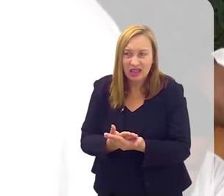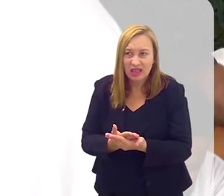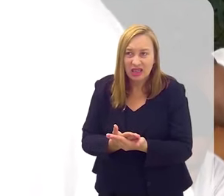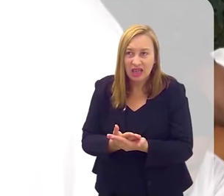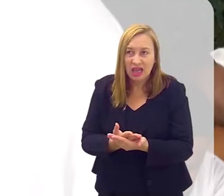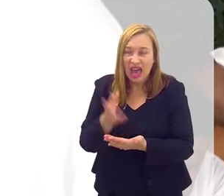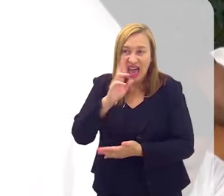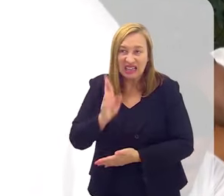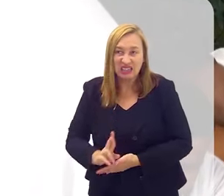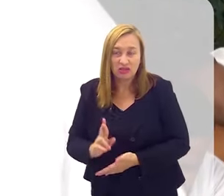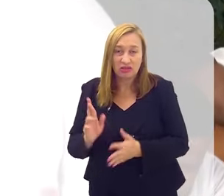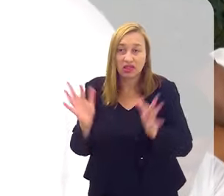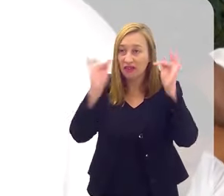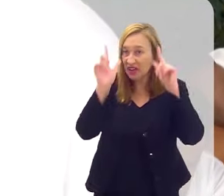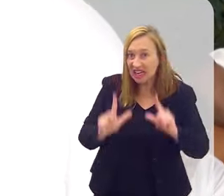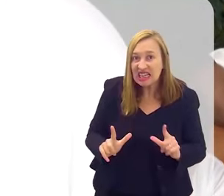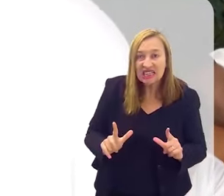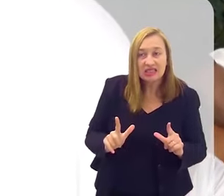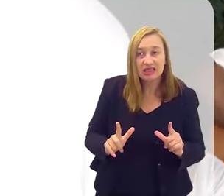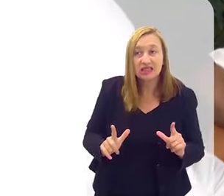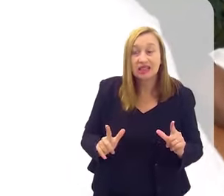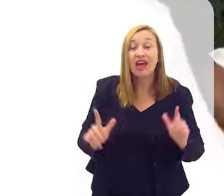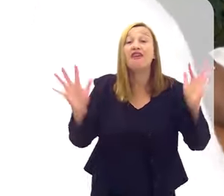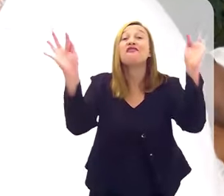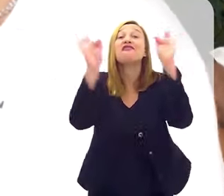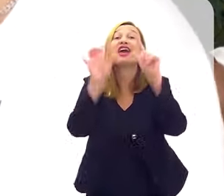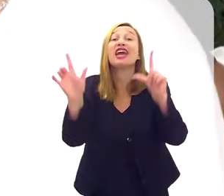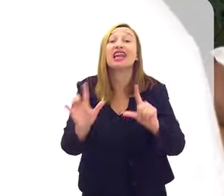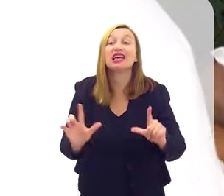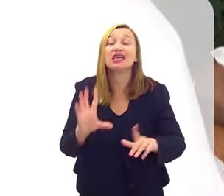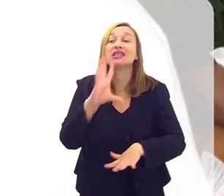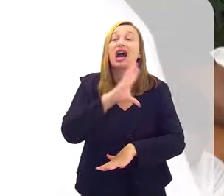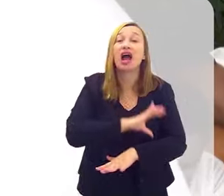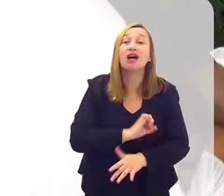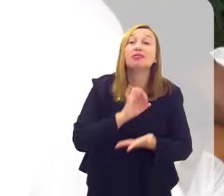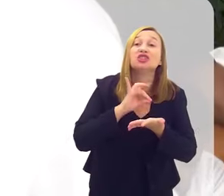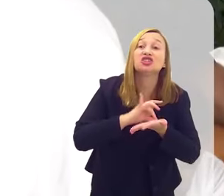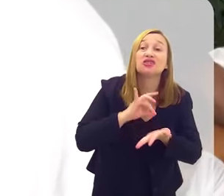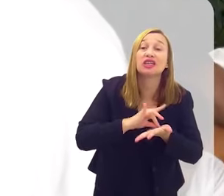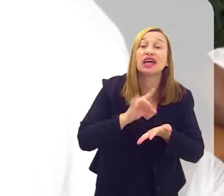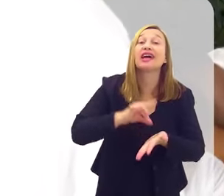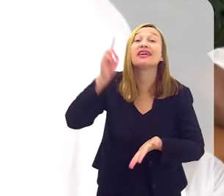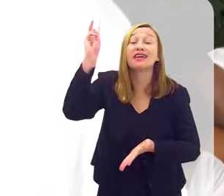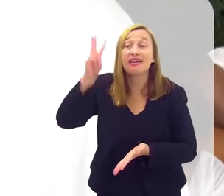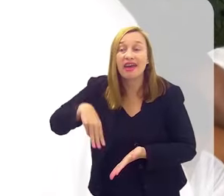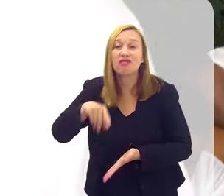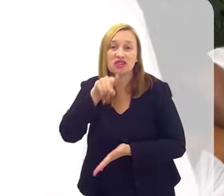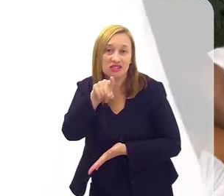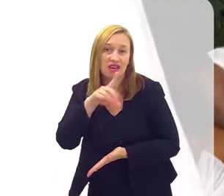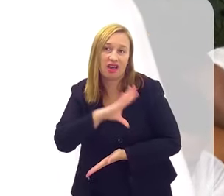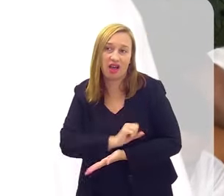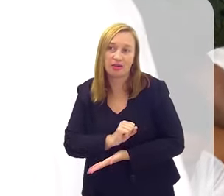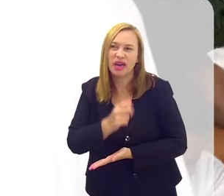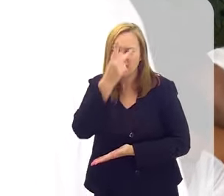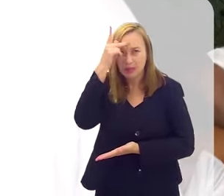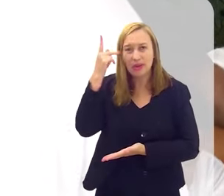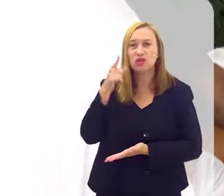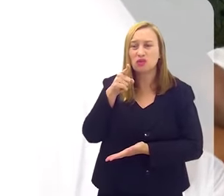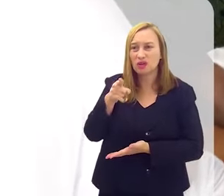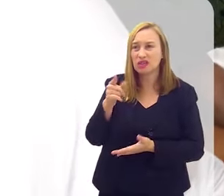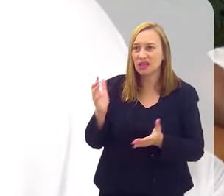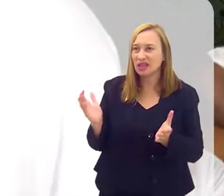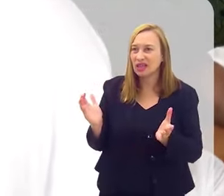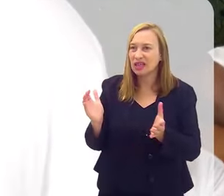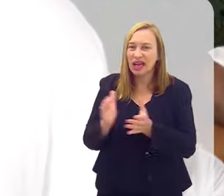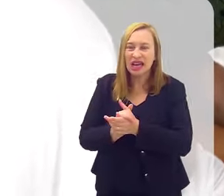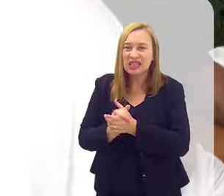aquele ditado popular que é um Clichê ter razão ou ser feliz seja fiz e ame deade quem